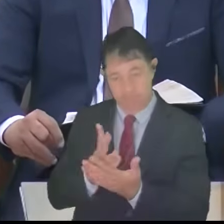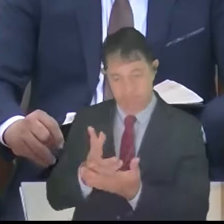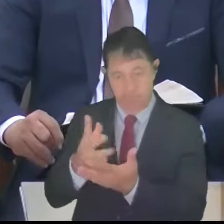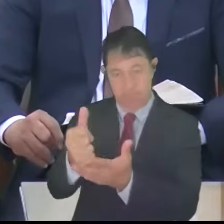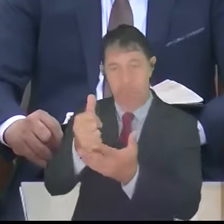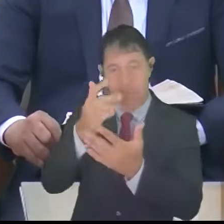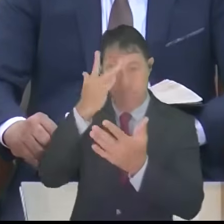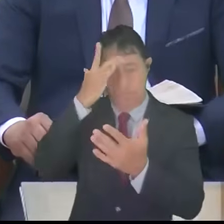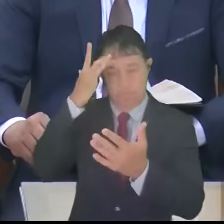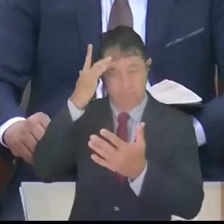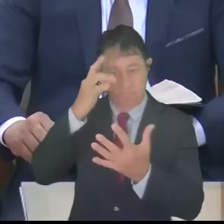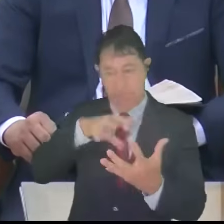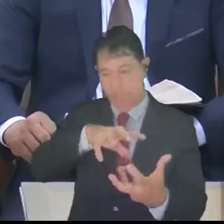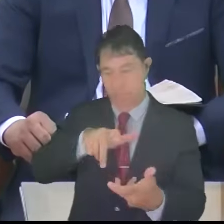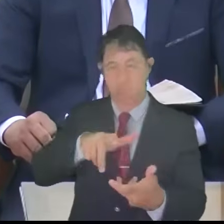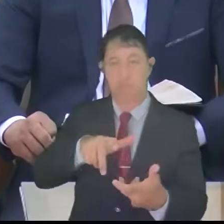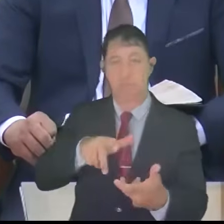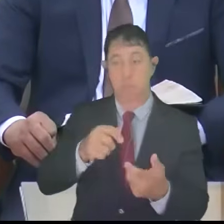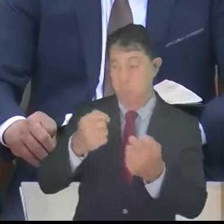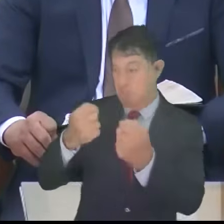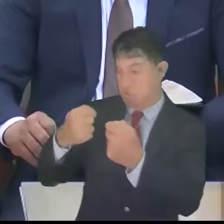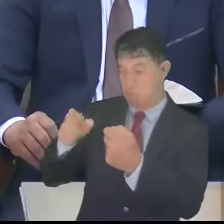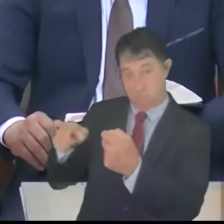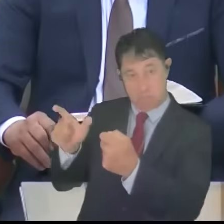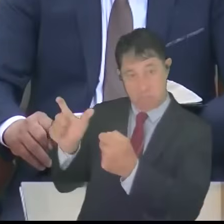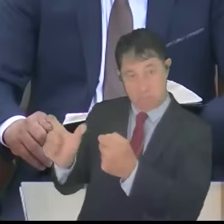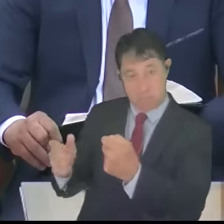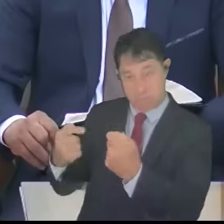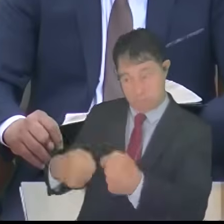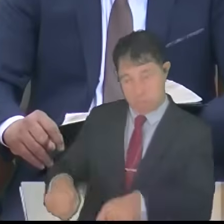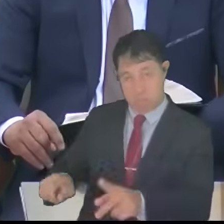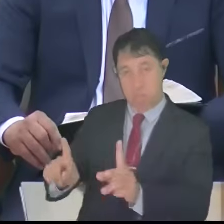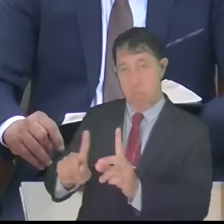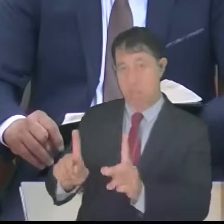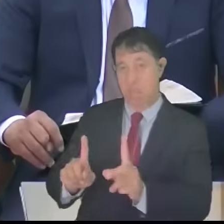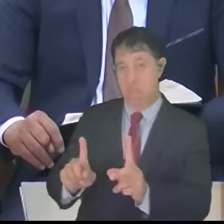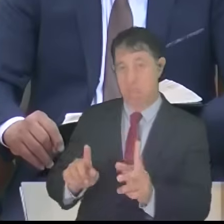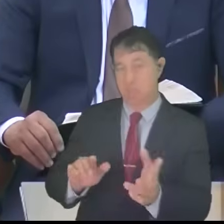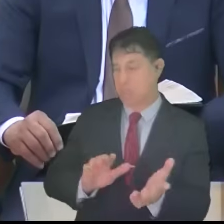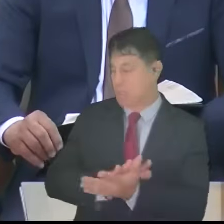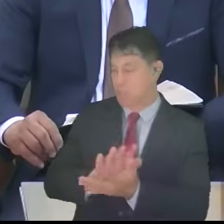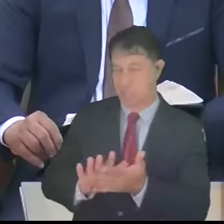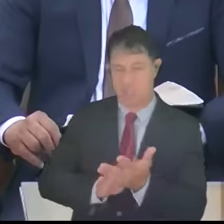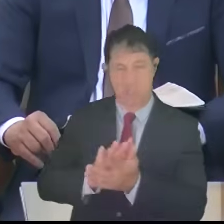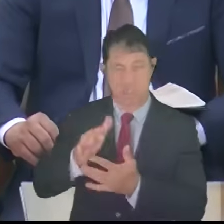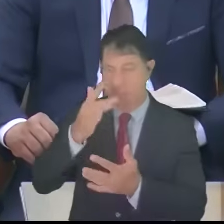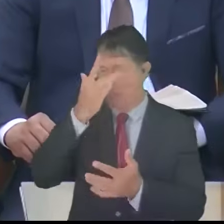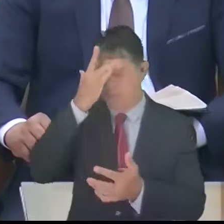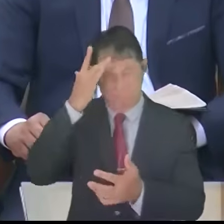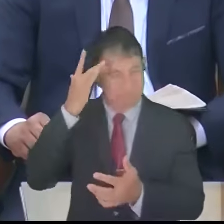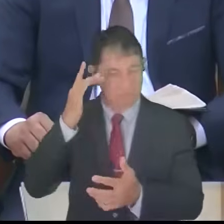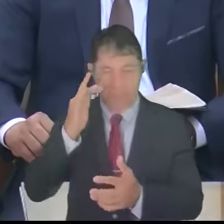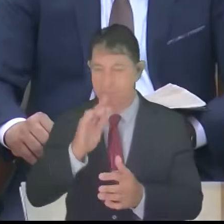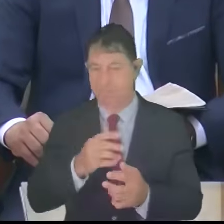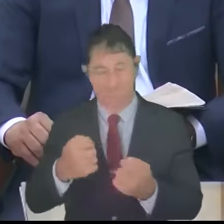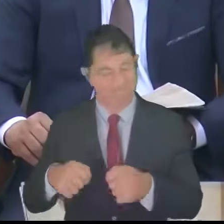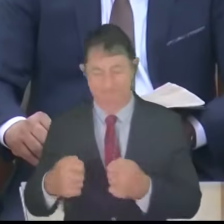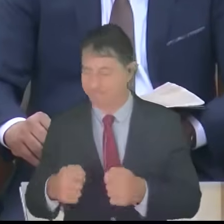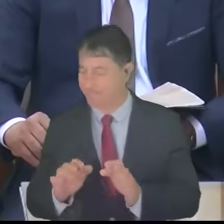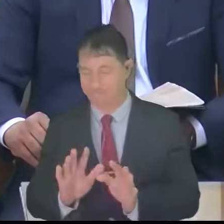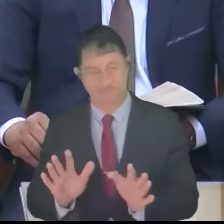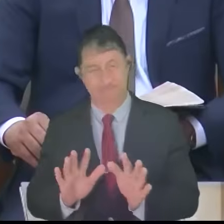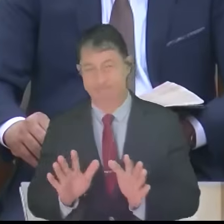suficiente. Ele não precisa de auxiliar para distribuir as coisas. Ele não precisa, não tem outro que